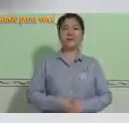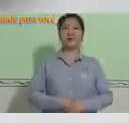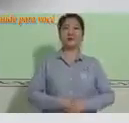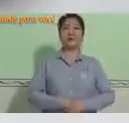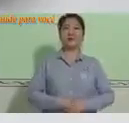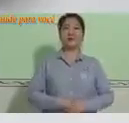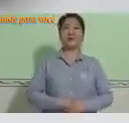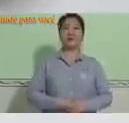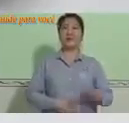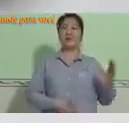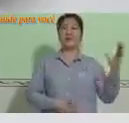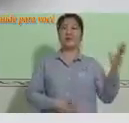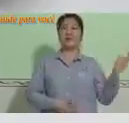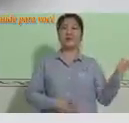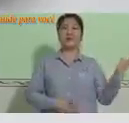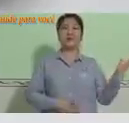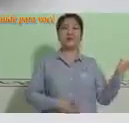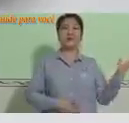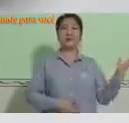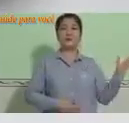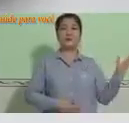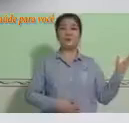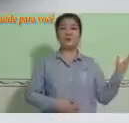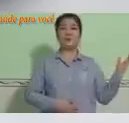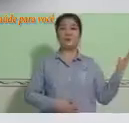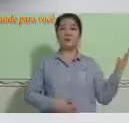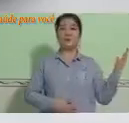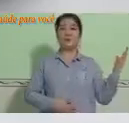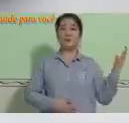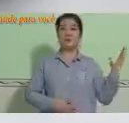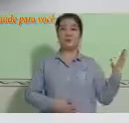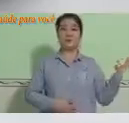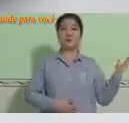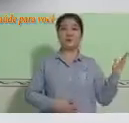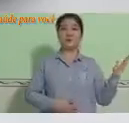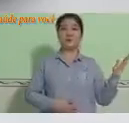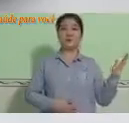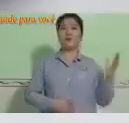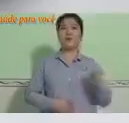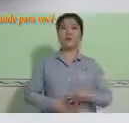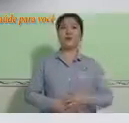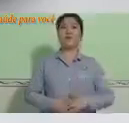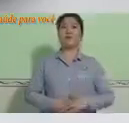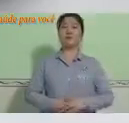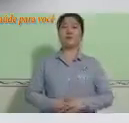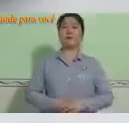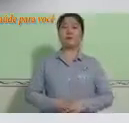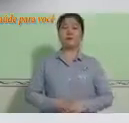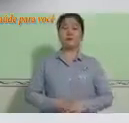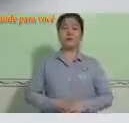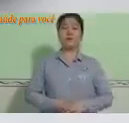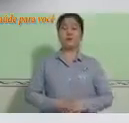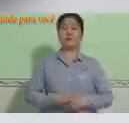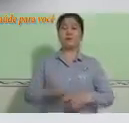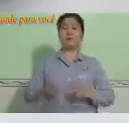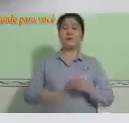PRINCIPAISSINTOMAS. Alguns dos sintomas mais característicos da paralisia de Bell incluem dois pontos: paralisia de um lado do